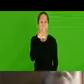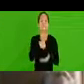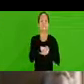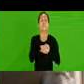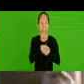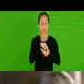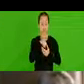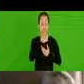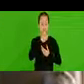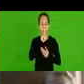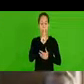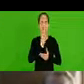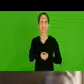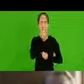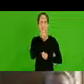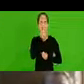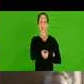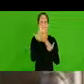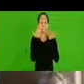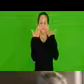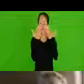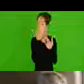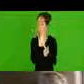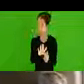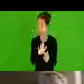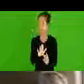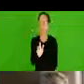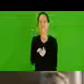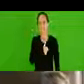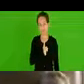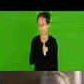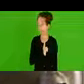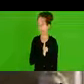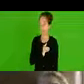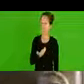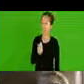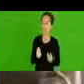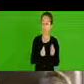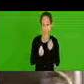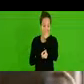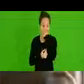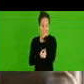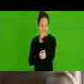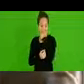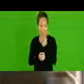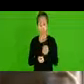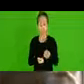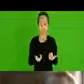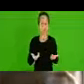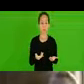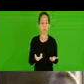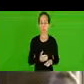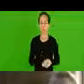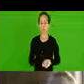todo dentro da escola. Então, para dizer assim que a denominação hoje que aparece de uma